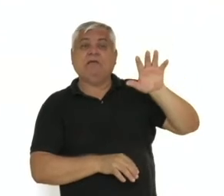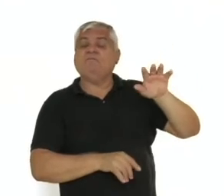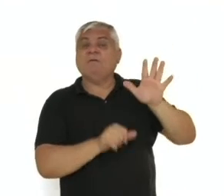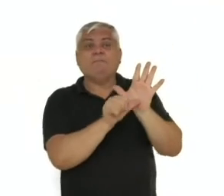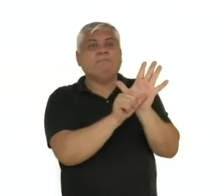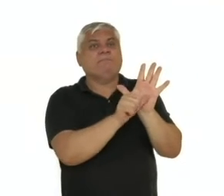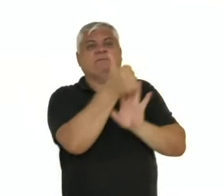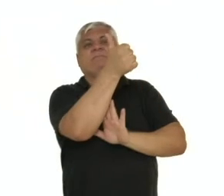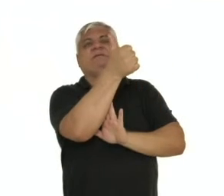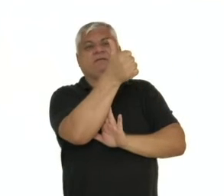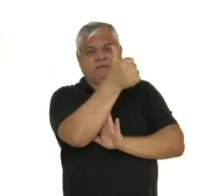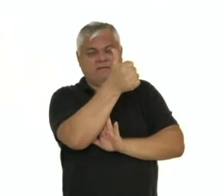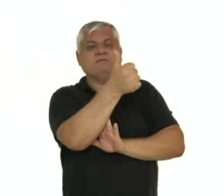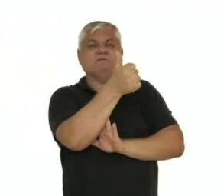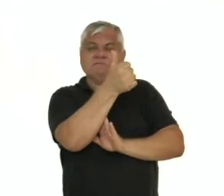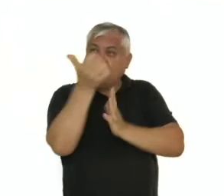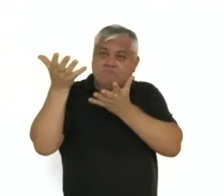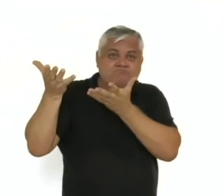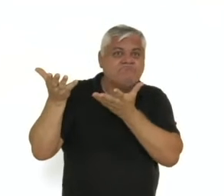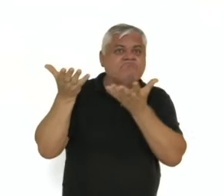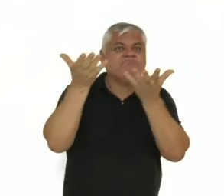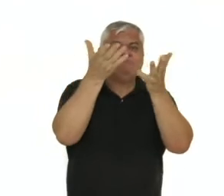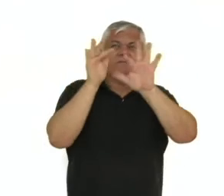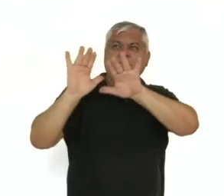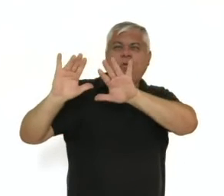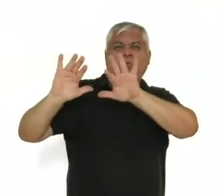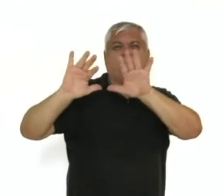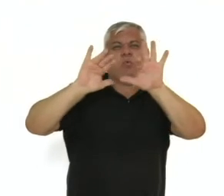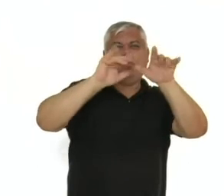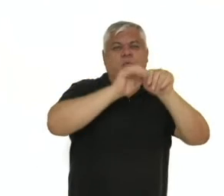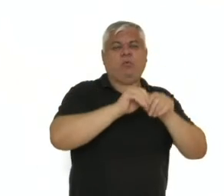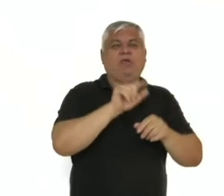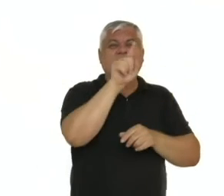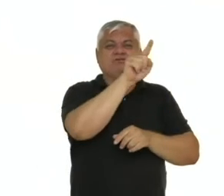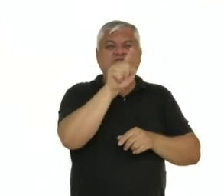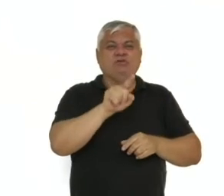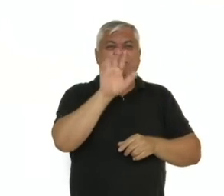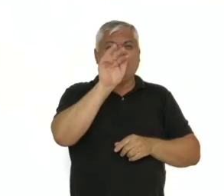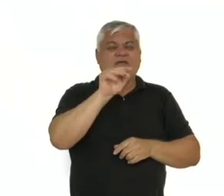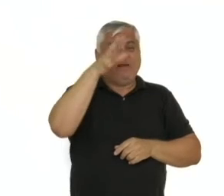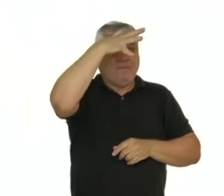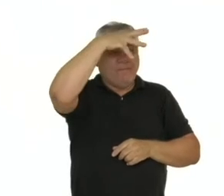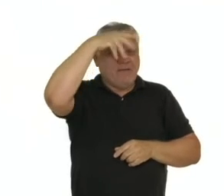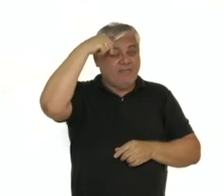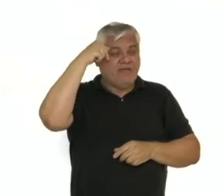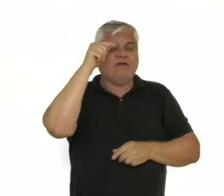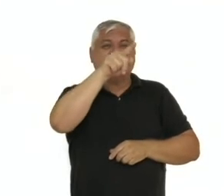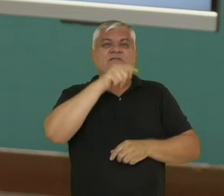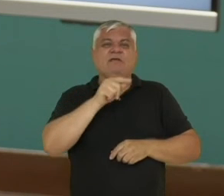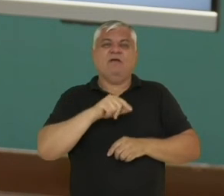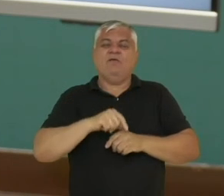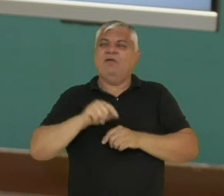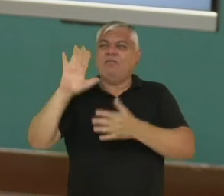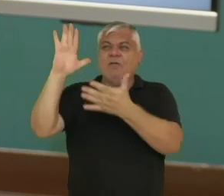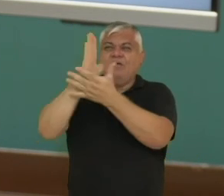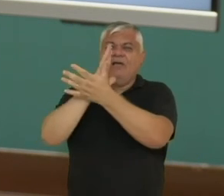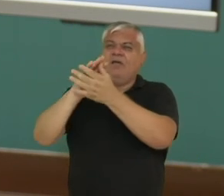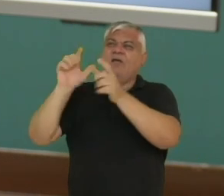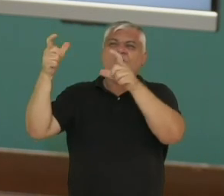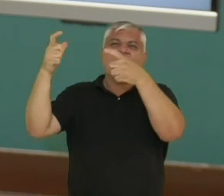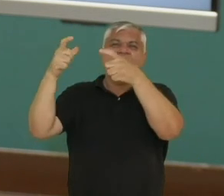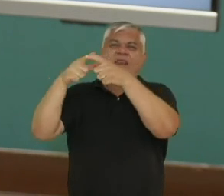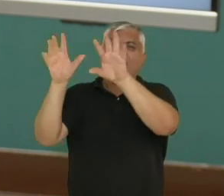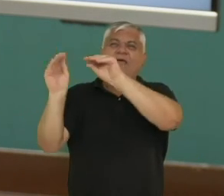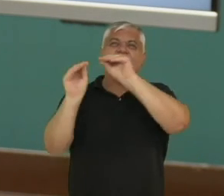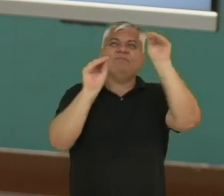pioneira, né, nesse processo então de desconcentração. Então a Zona Franca de Manaus ajudou então a desconcentrar então a indústria que estava no